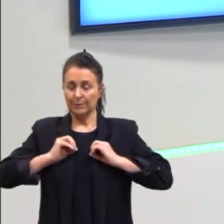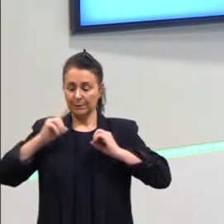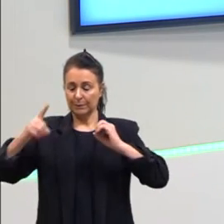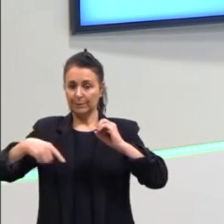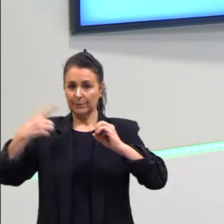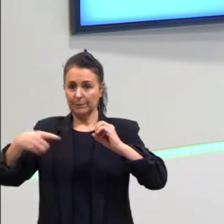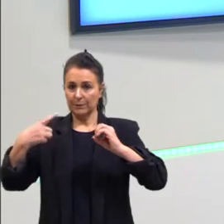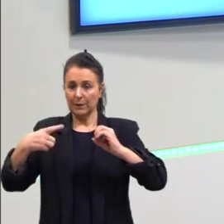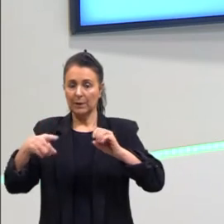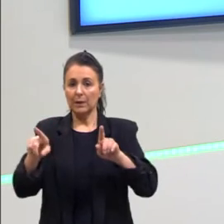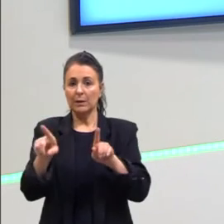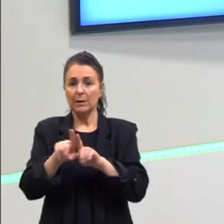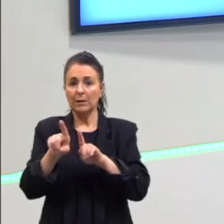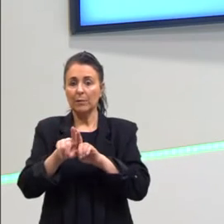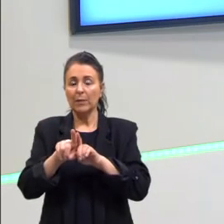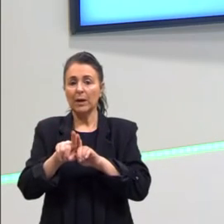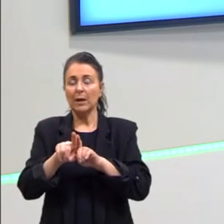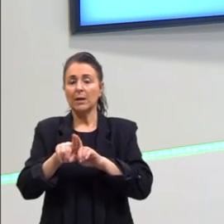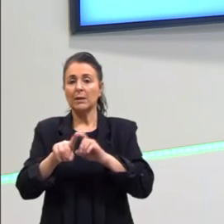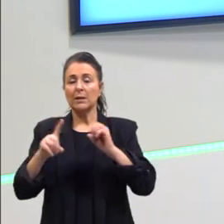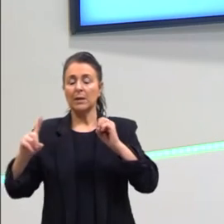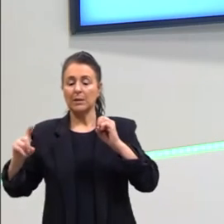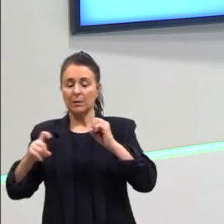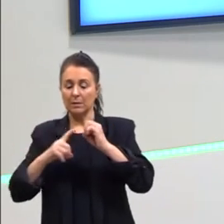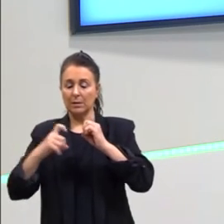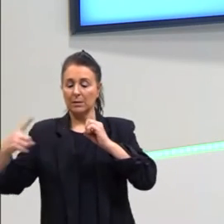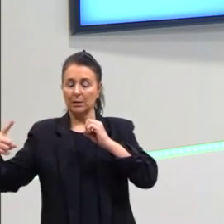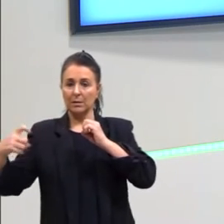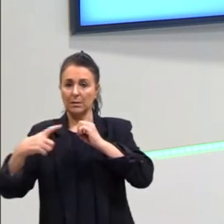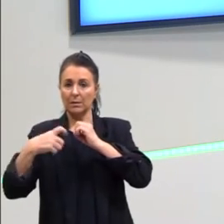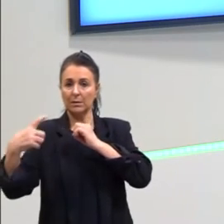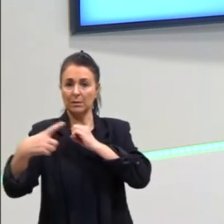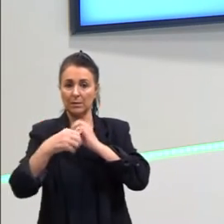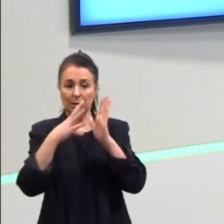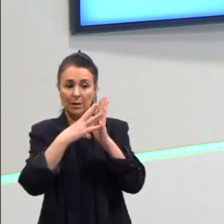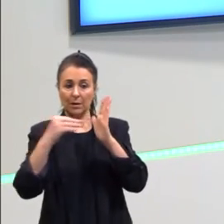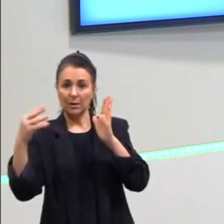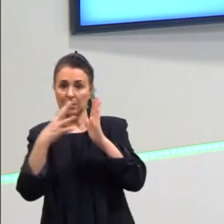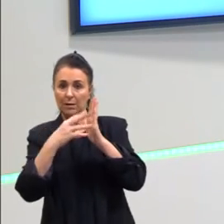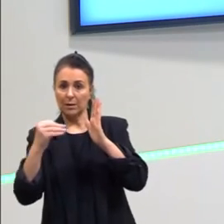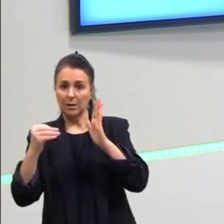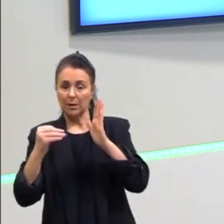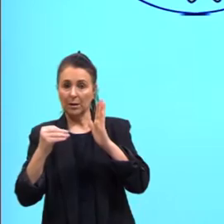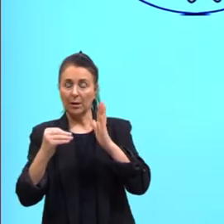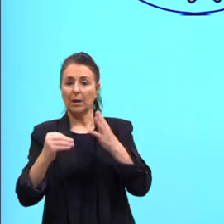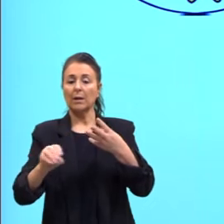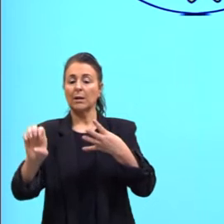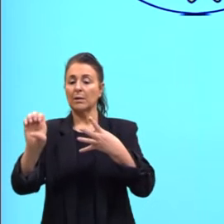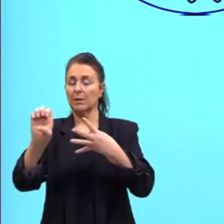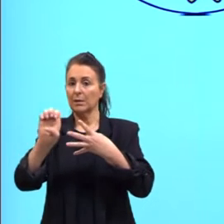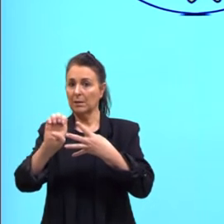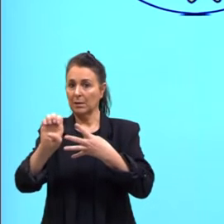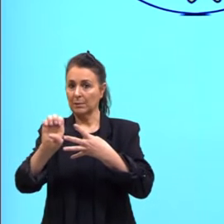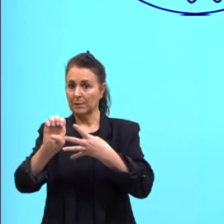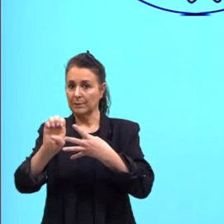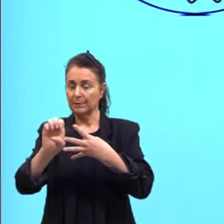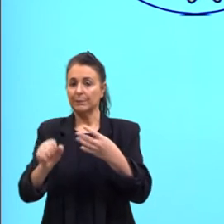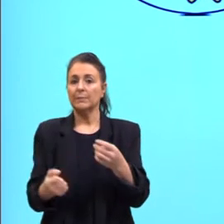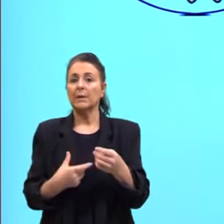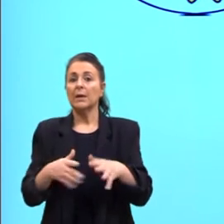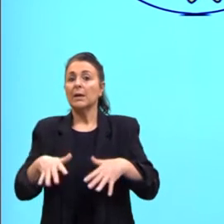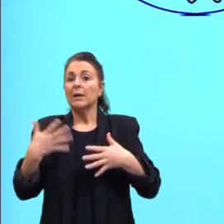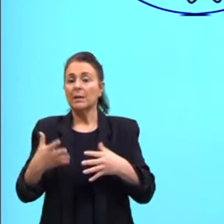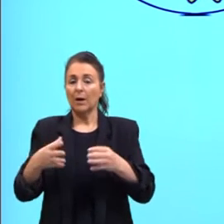função principal é a reprodução e perpetuação da espécie tá então aqui por exemplo ó na meiose